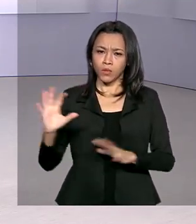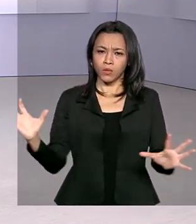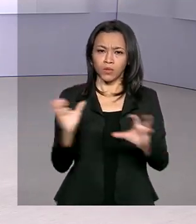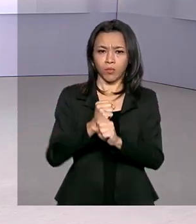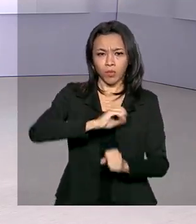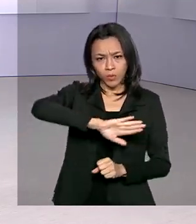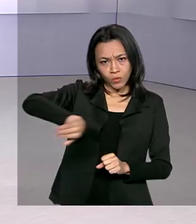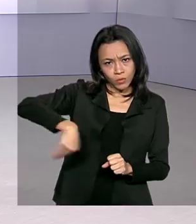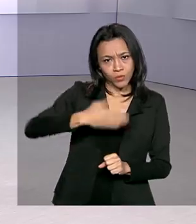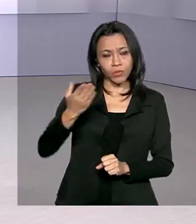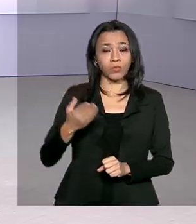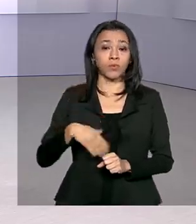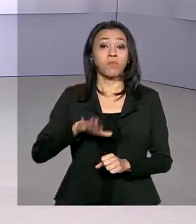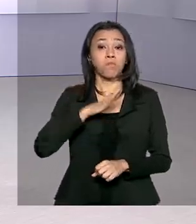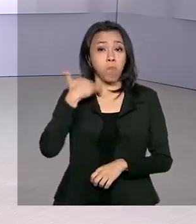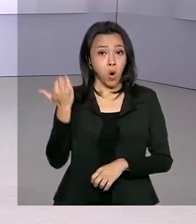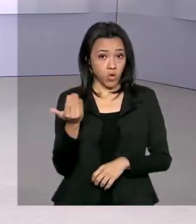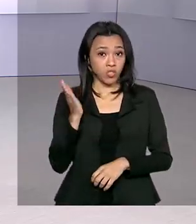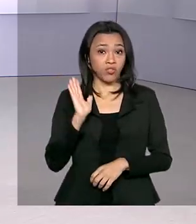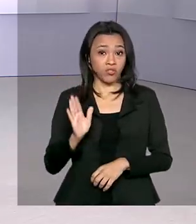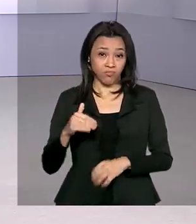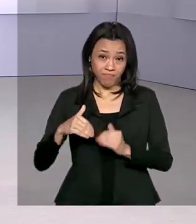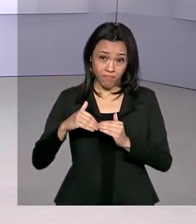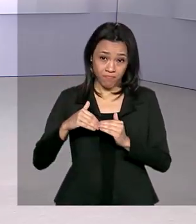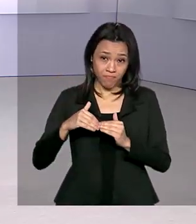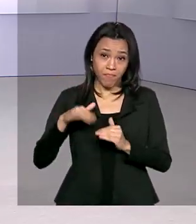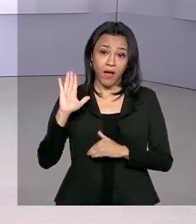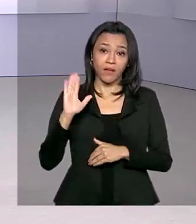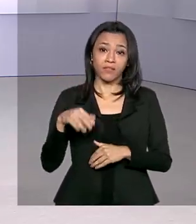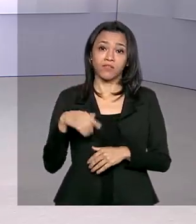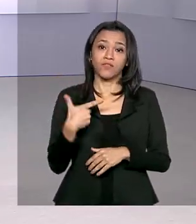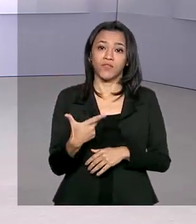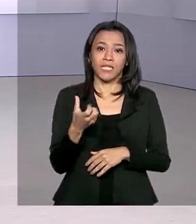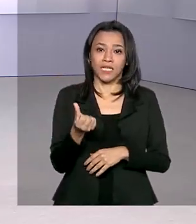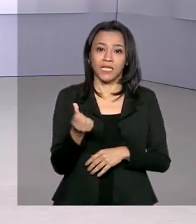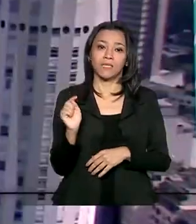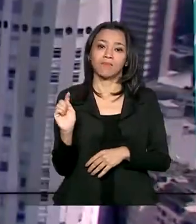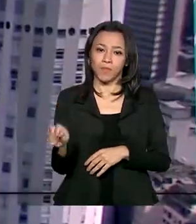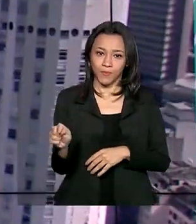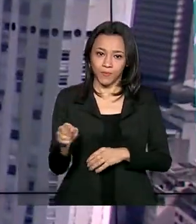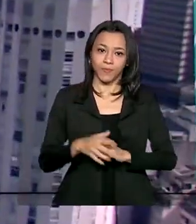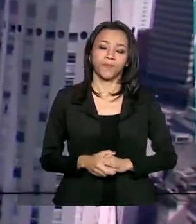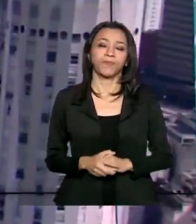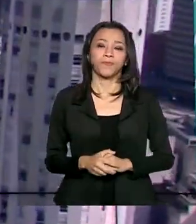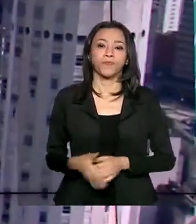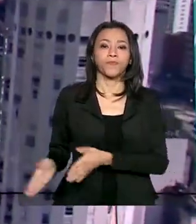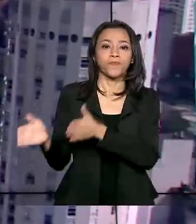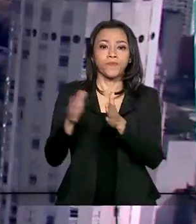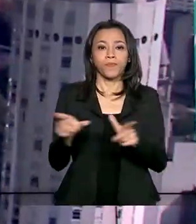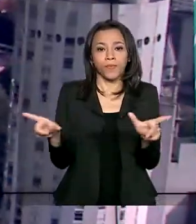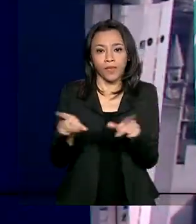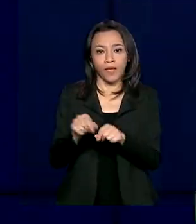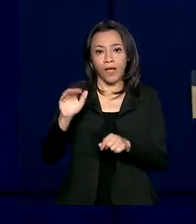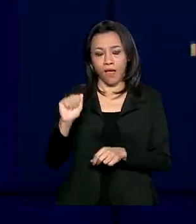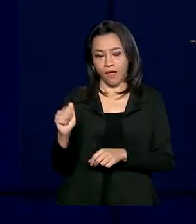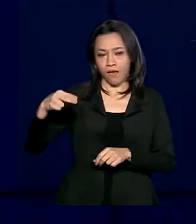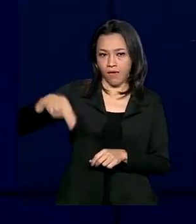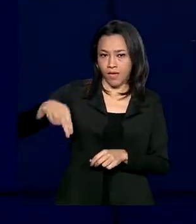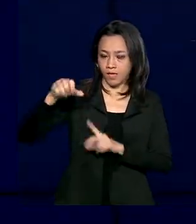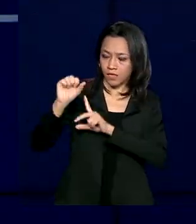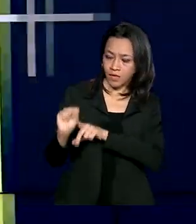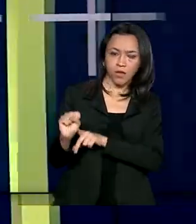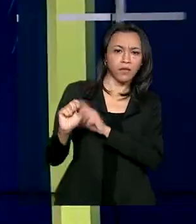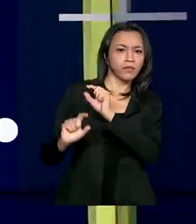confirmados. As mortes ultrapassam 26 mil. E a Agência Nacional de Saúde